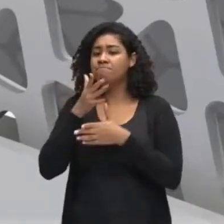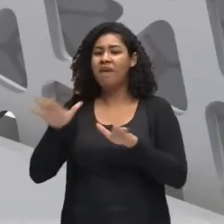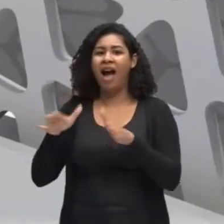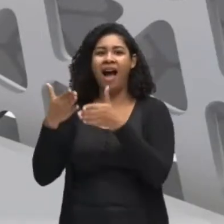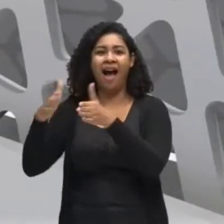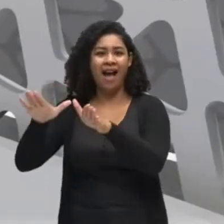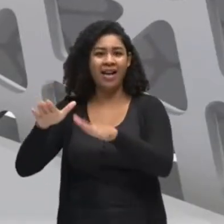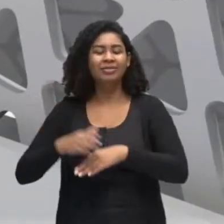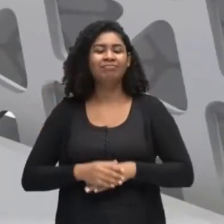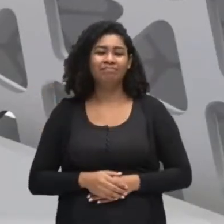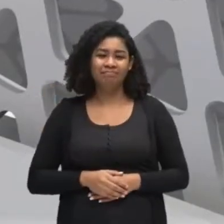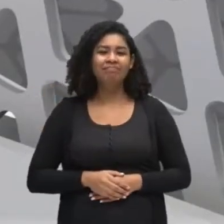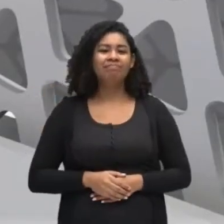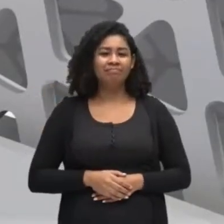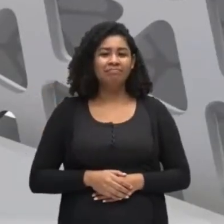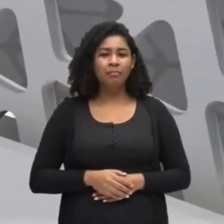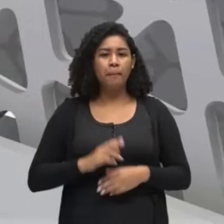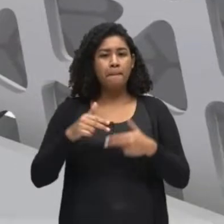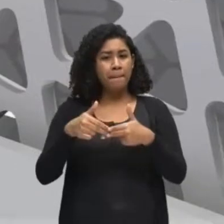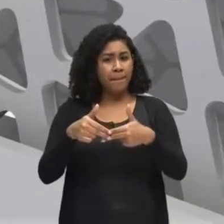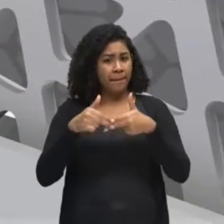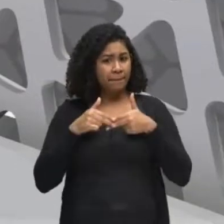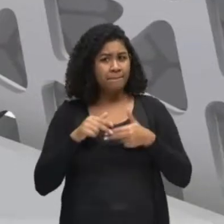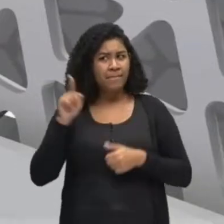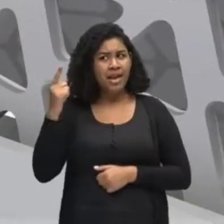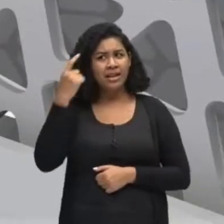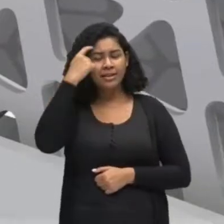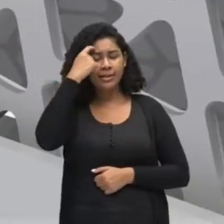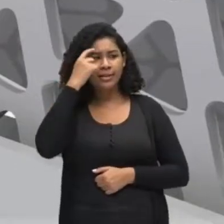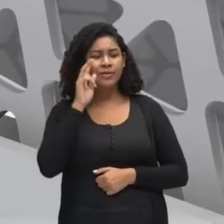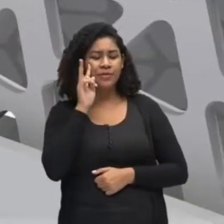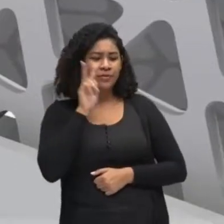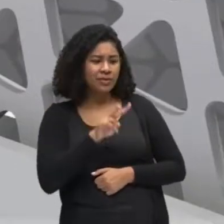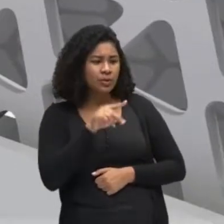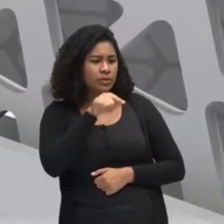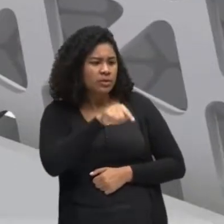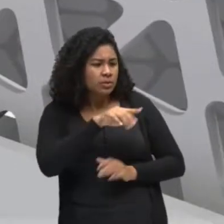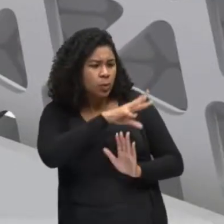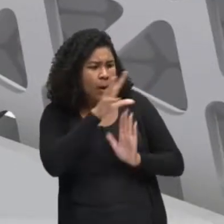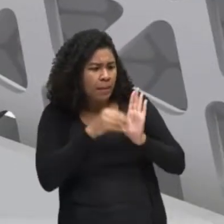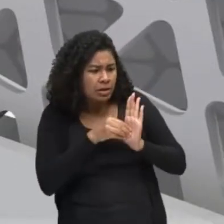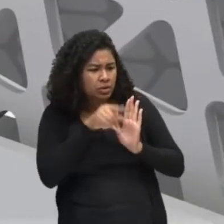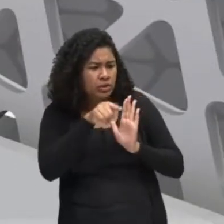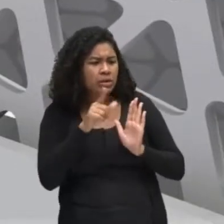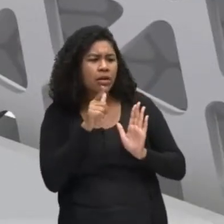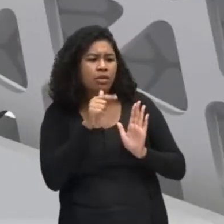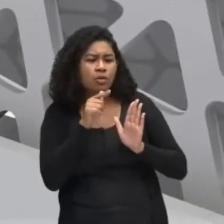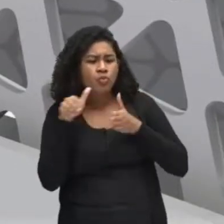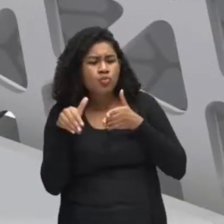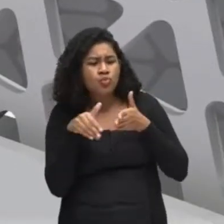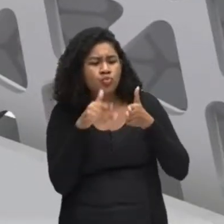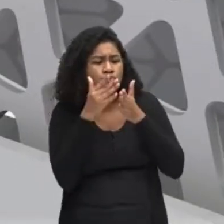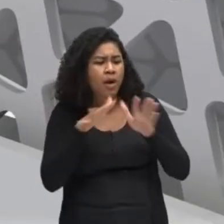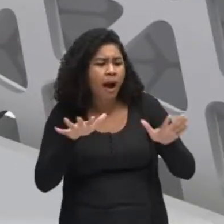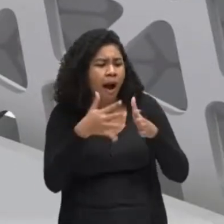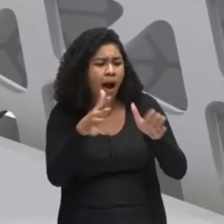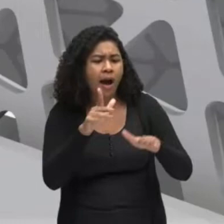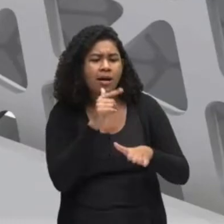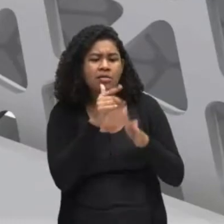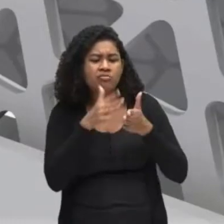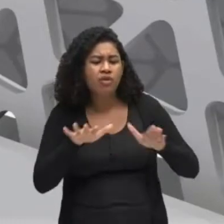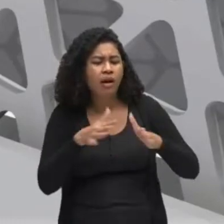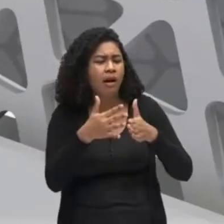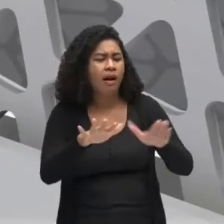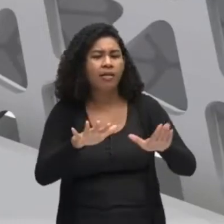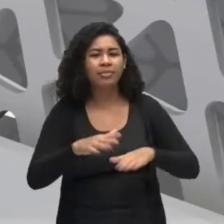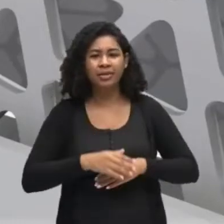numa grande bacia hidrográfica, ele compreendeu que o Amazonas, na verdade, era um mar e chamou de doce pela sua água doce, já que a água